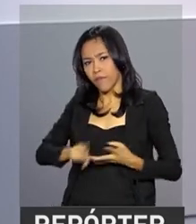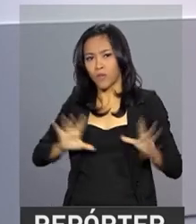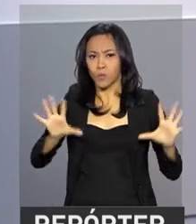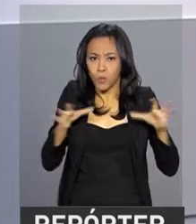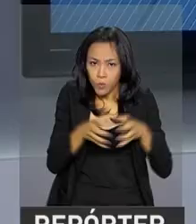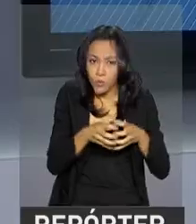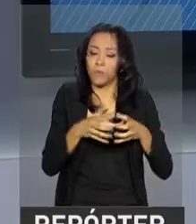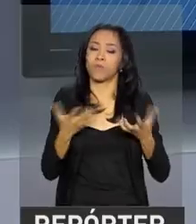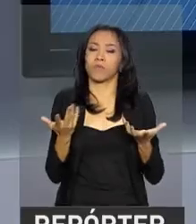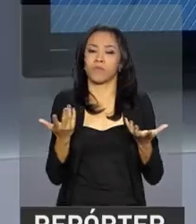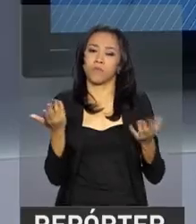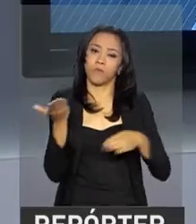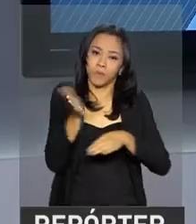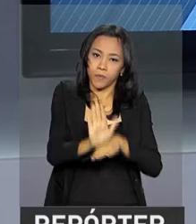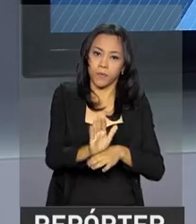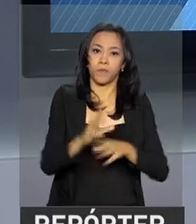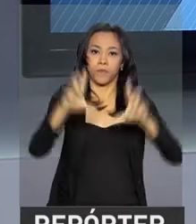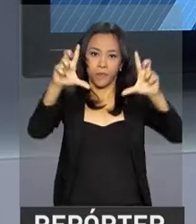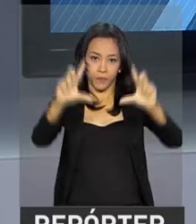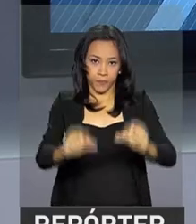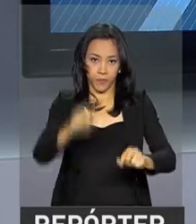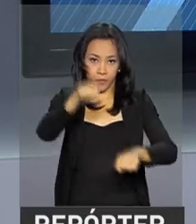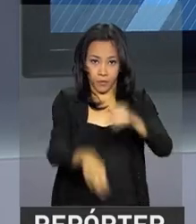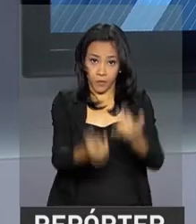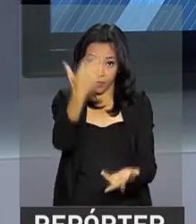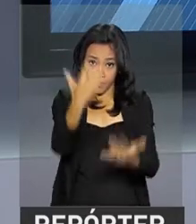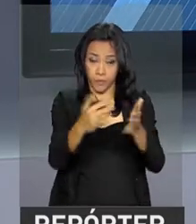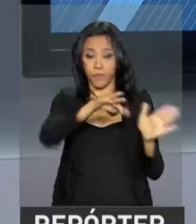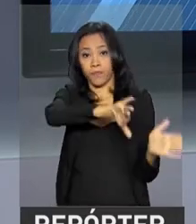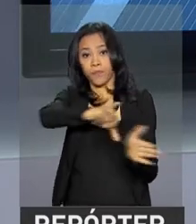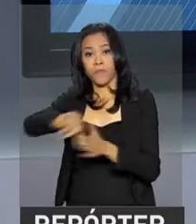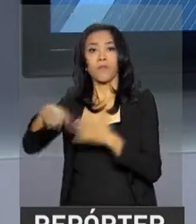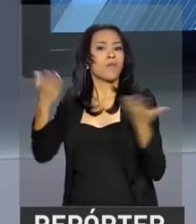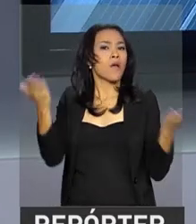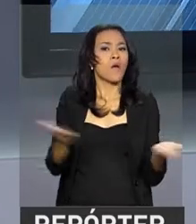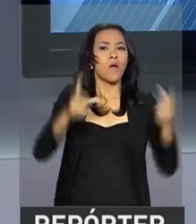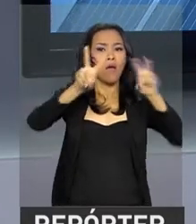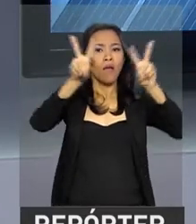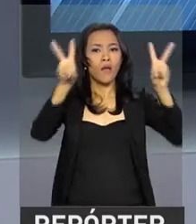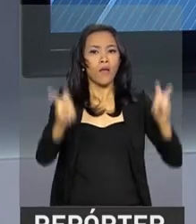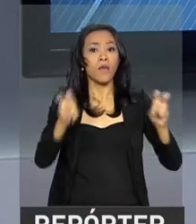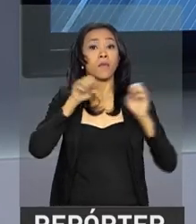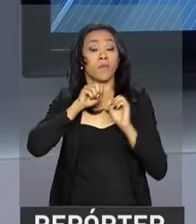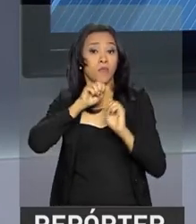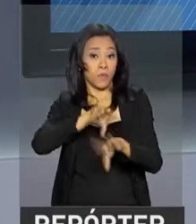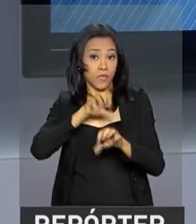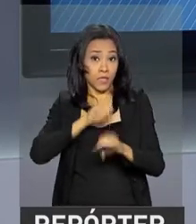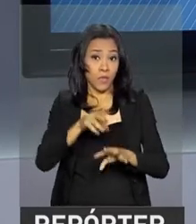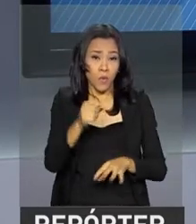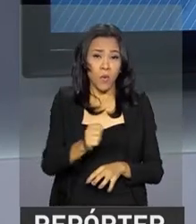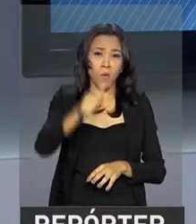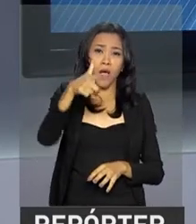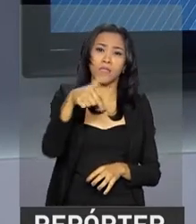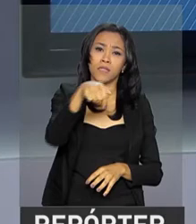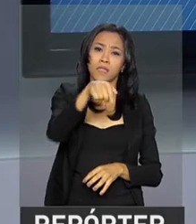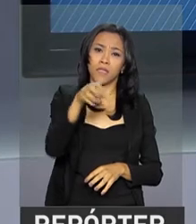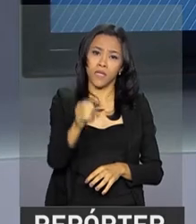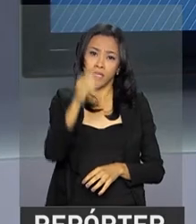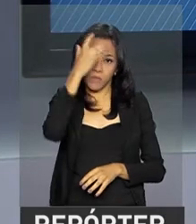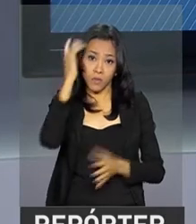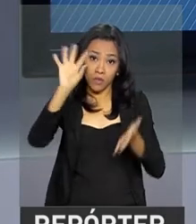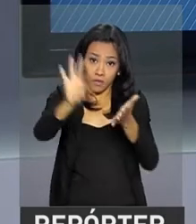brasileira e agora falando em educação quase 70 por cento dos inscritos no exame nacional do ensino médio